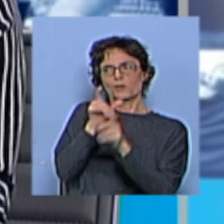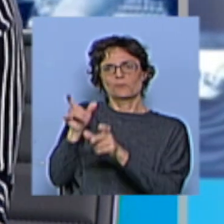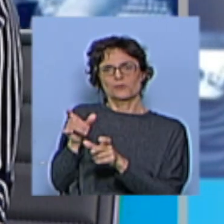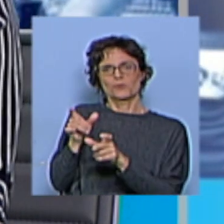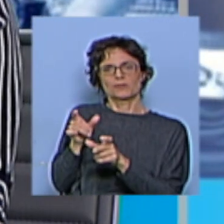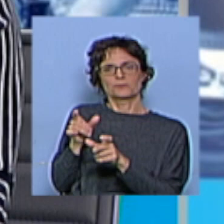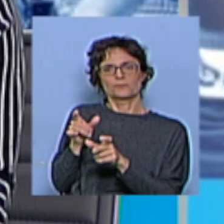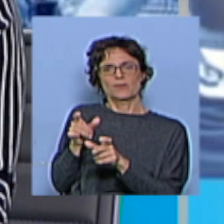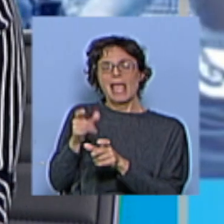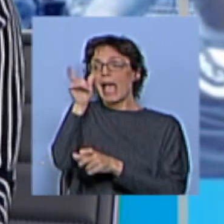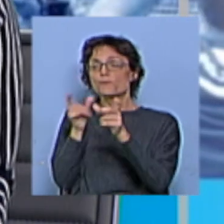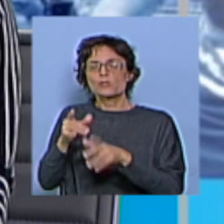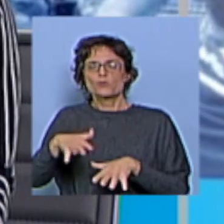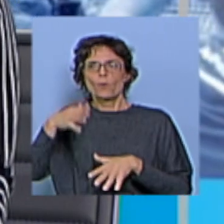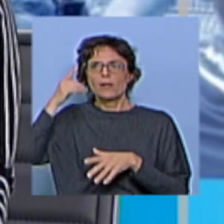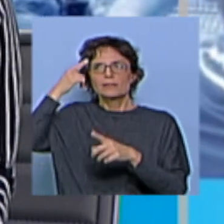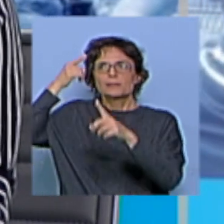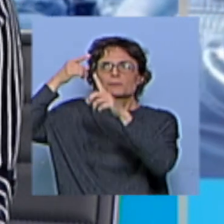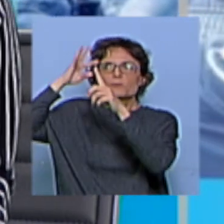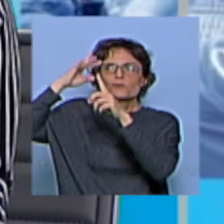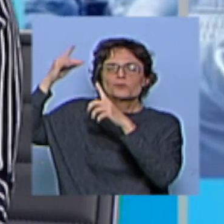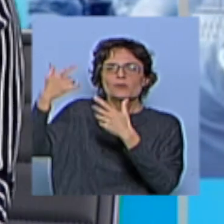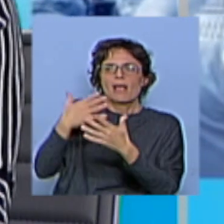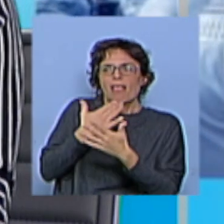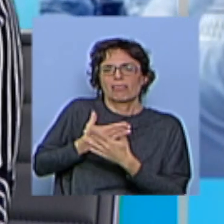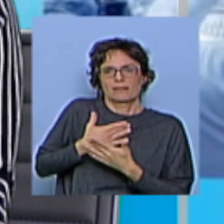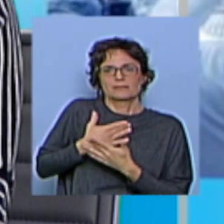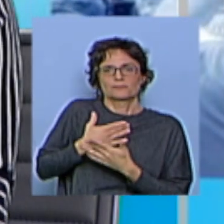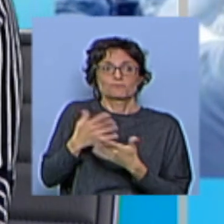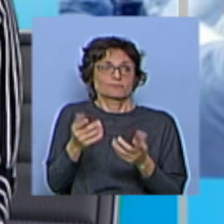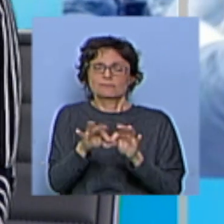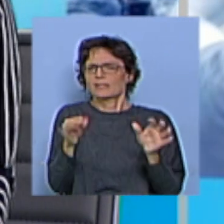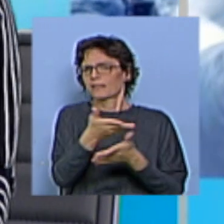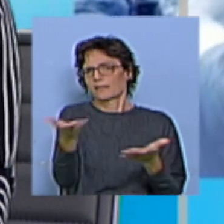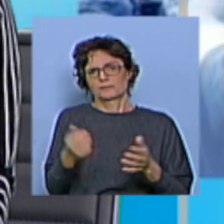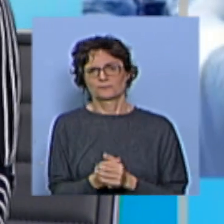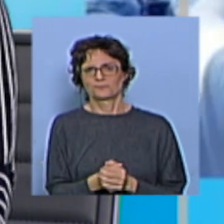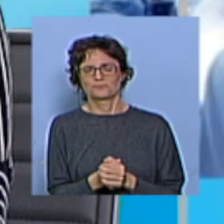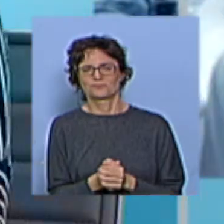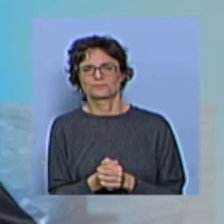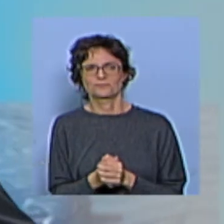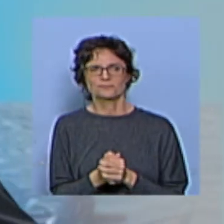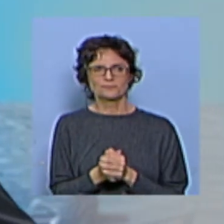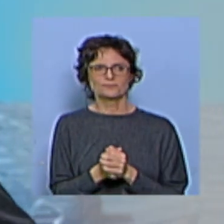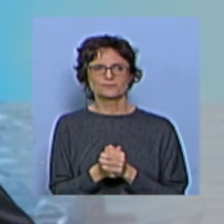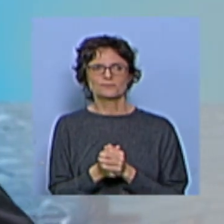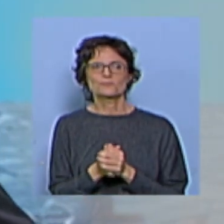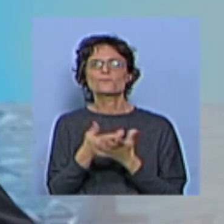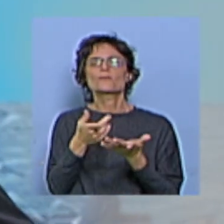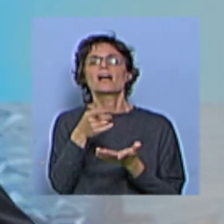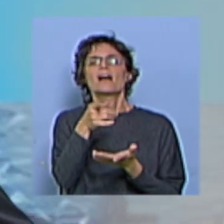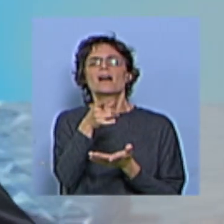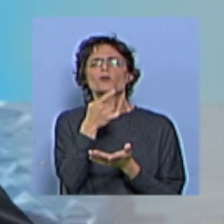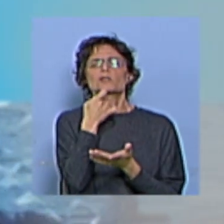responsabilidade, e cada um de nós pode realmente fazer alguma coisa. Por isso, sim, o que me move são as pessoas, cada um de nós. Patrícia Fonseca,